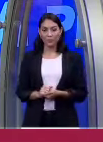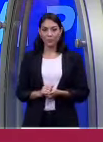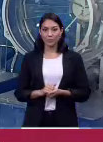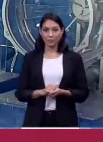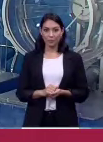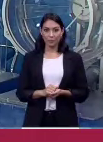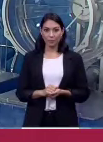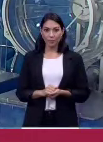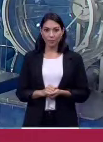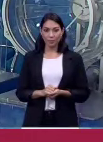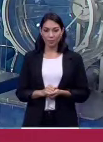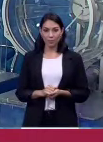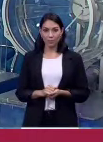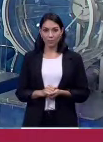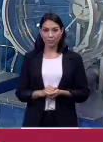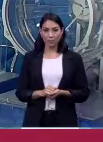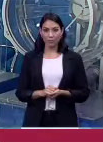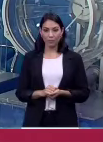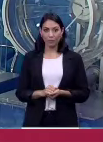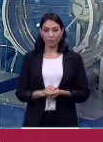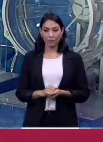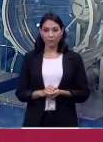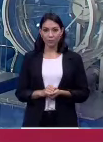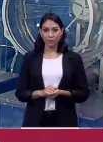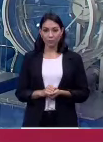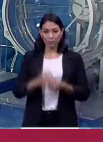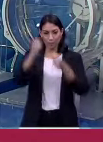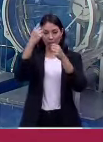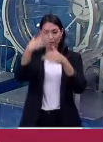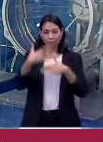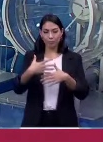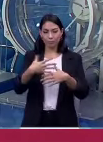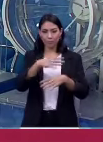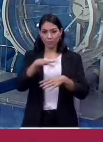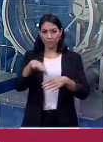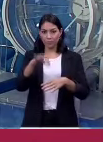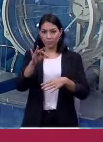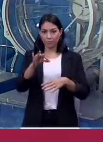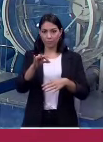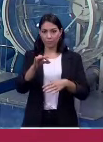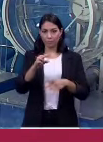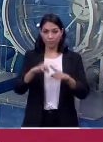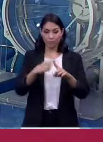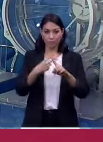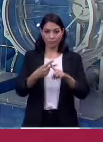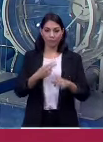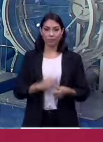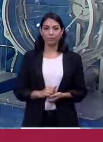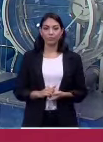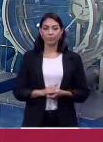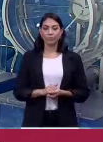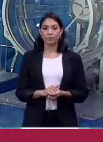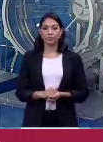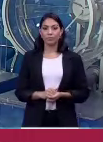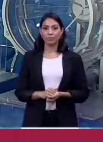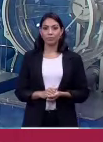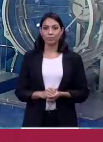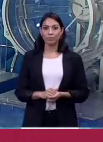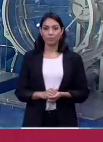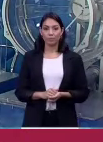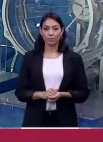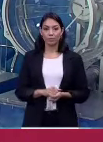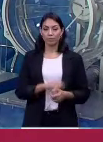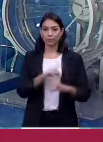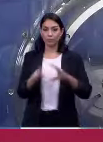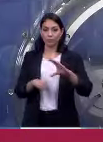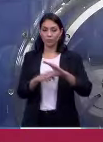Facebook. Vamos explicar tudo o que vai rolar neste sorteio da dupla Sena. Temos aqui o